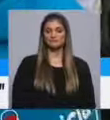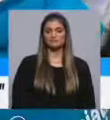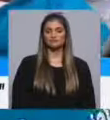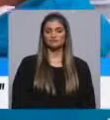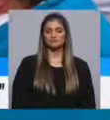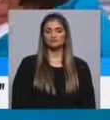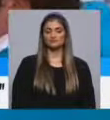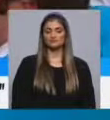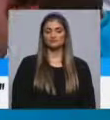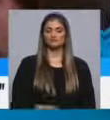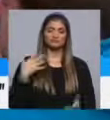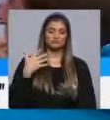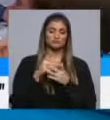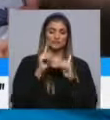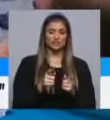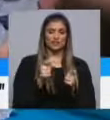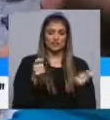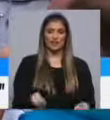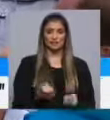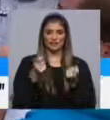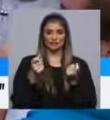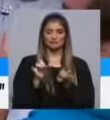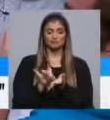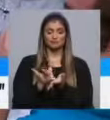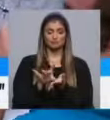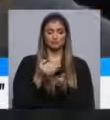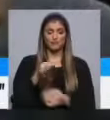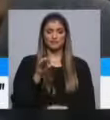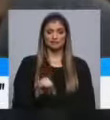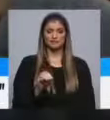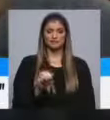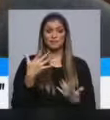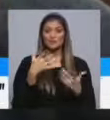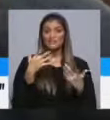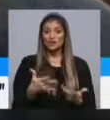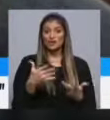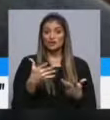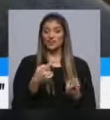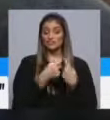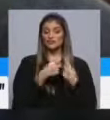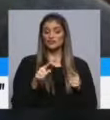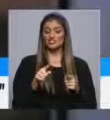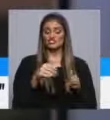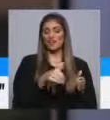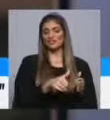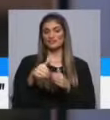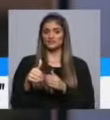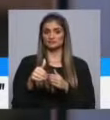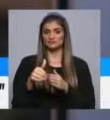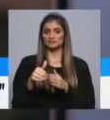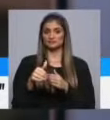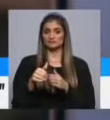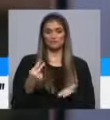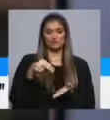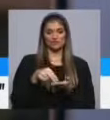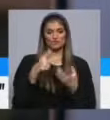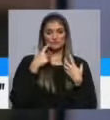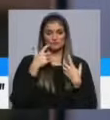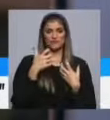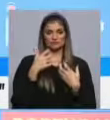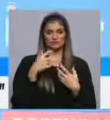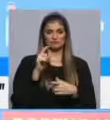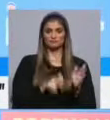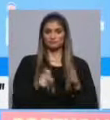Como fez desde o início da campanha, descartou o PS, mas desta vez foi nas diferenças à direita que firmou posição. Temos de subir o